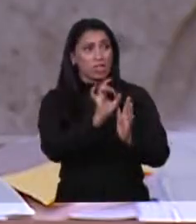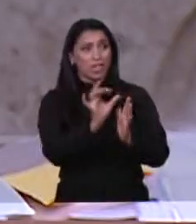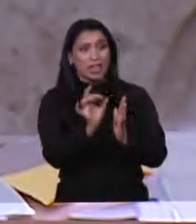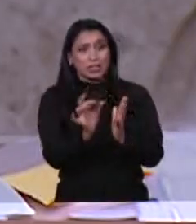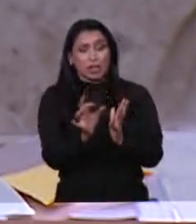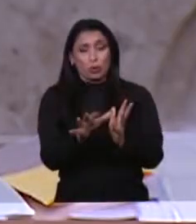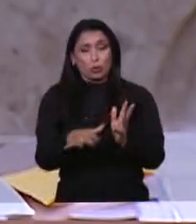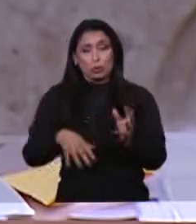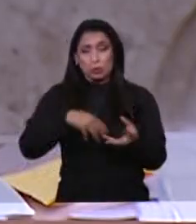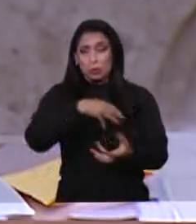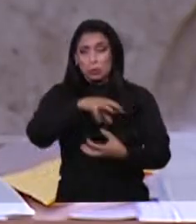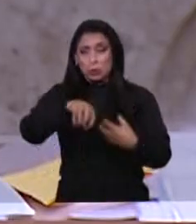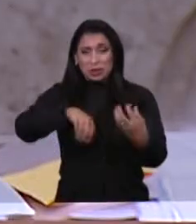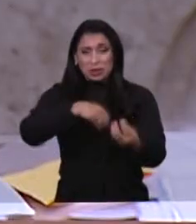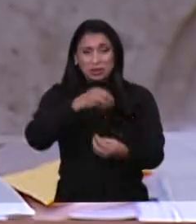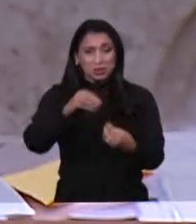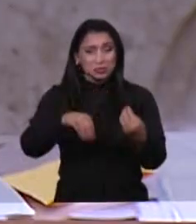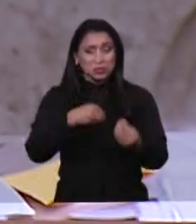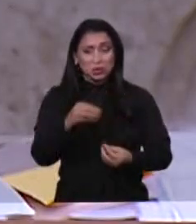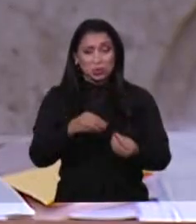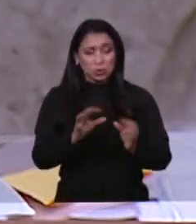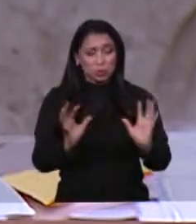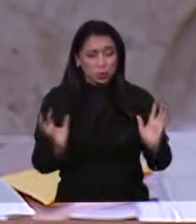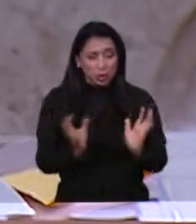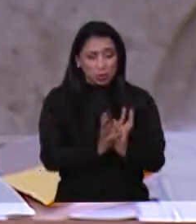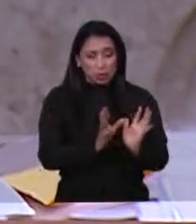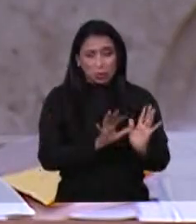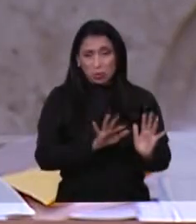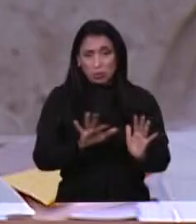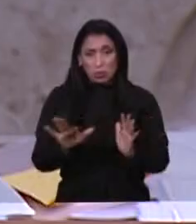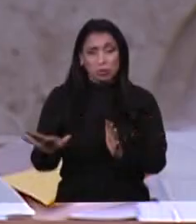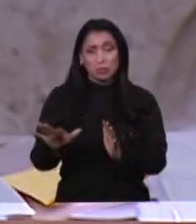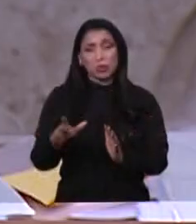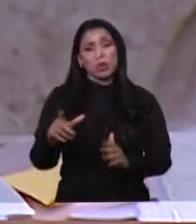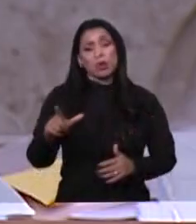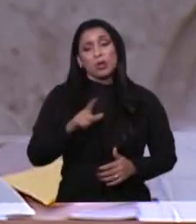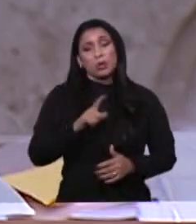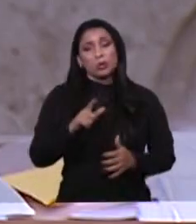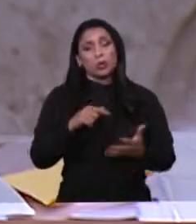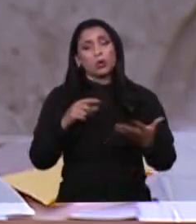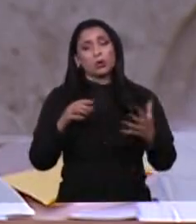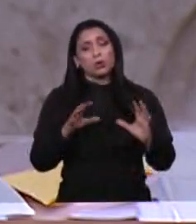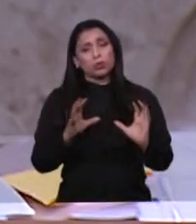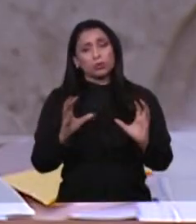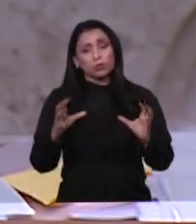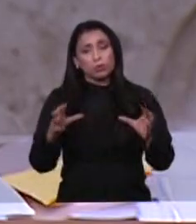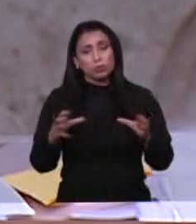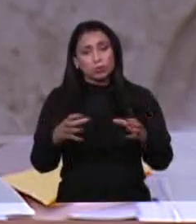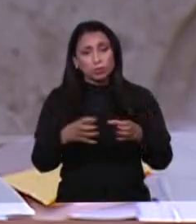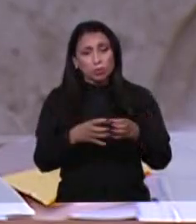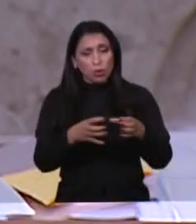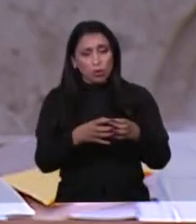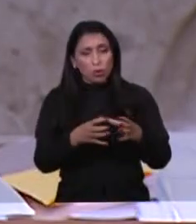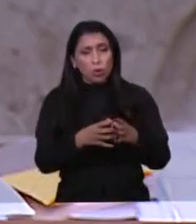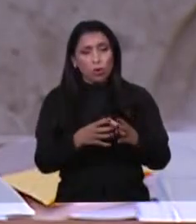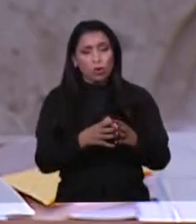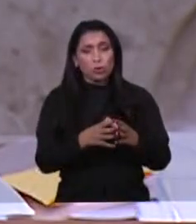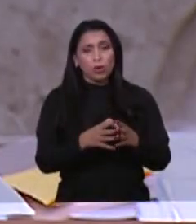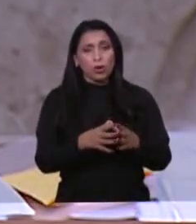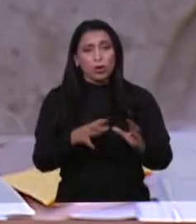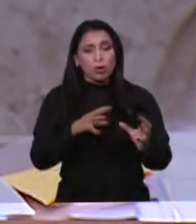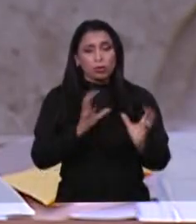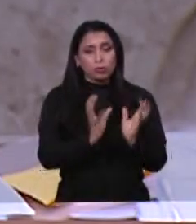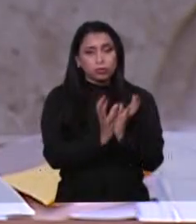furor irracional da massa, todos os componentes da multidão convertem-se em um único